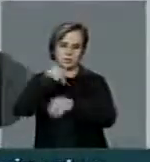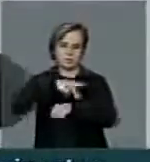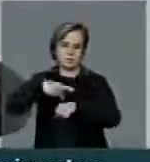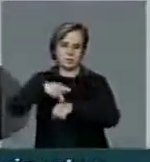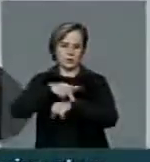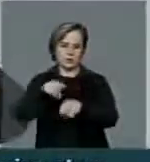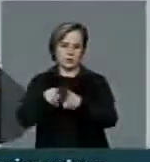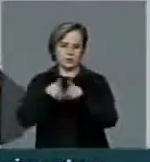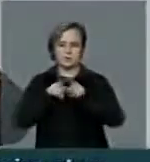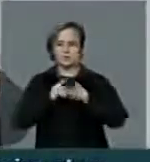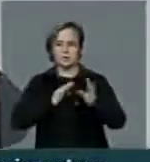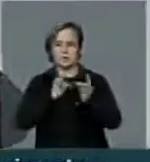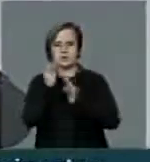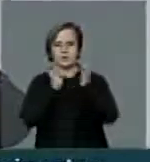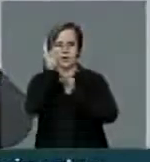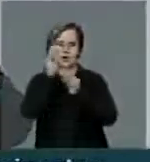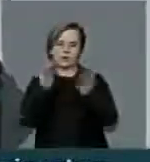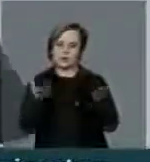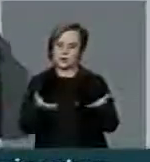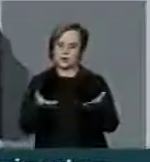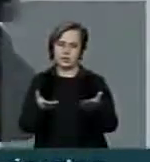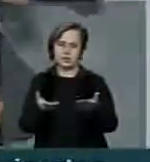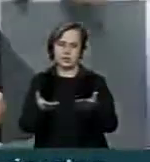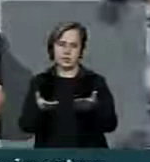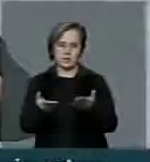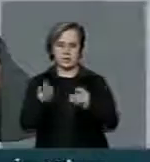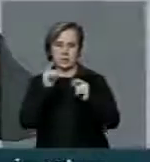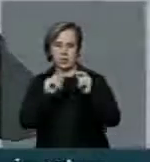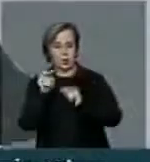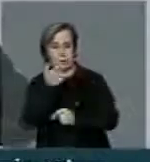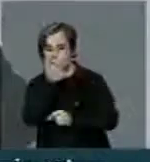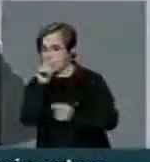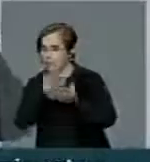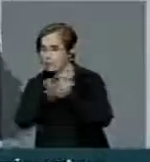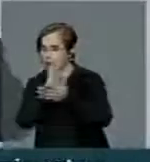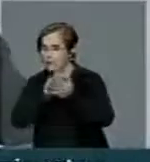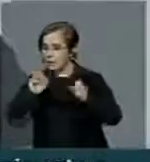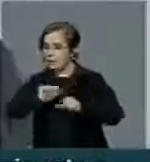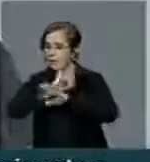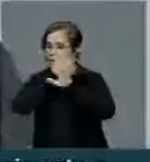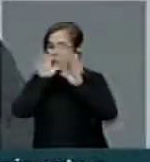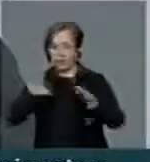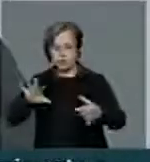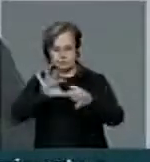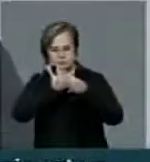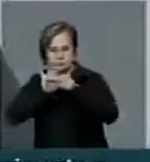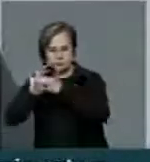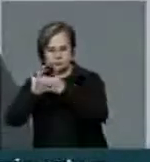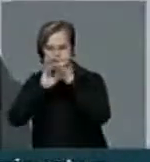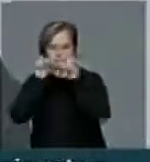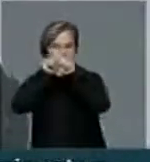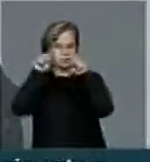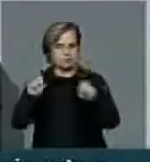na tecnologia de Rapid Eye. Naquilo que não está claro, na integração do sistema que nós estamos